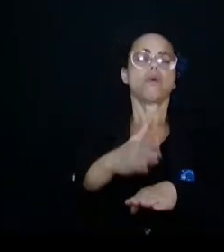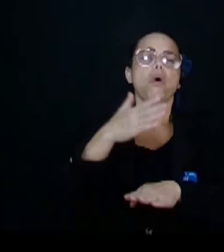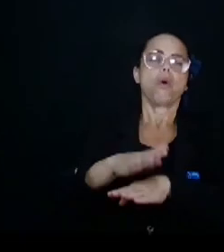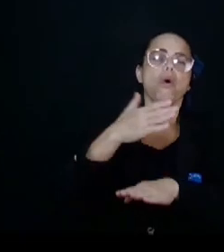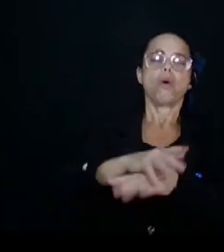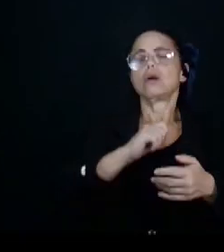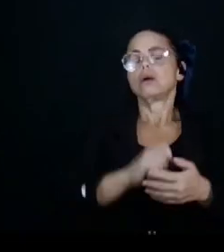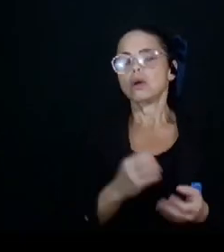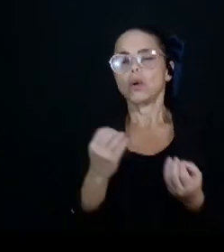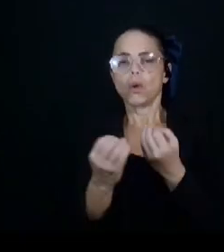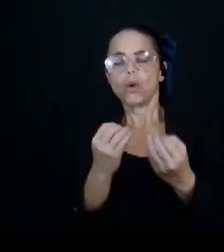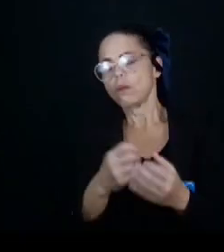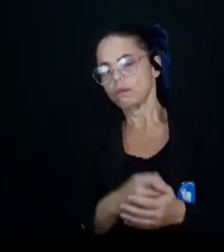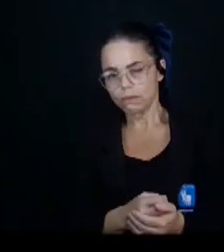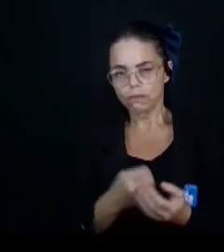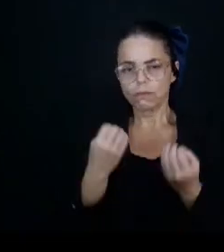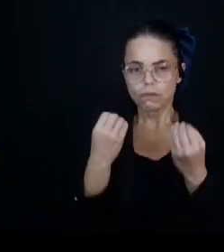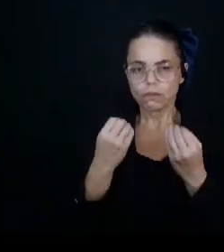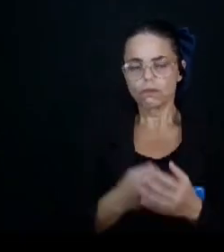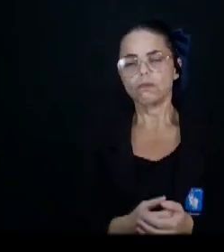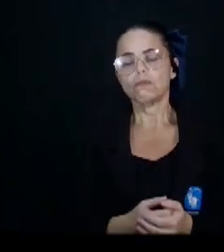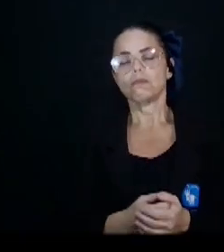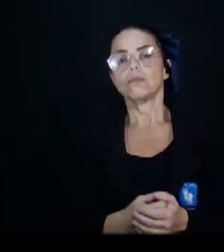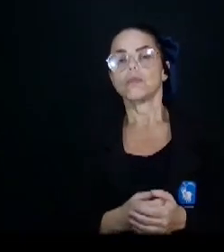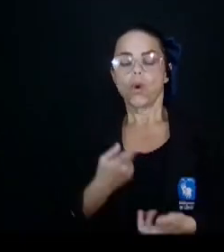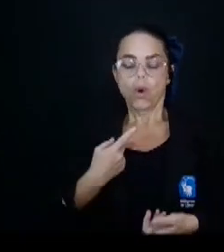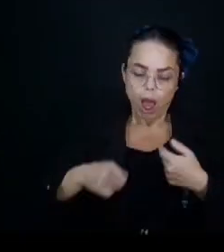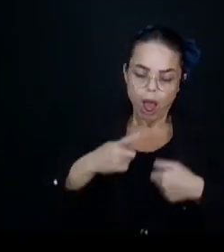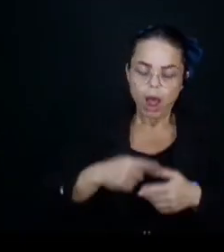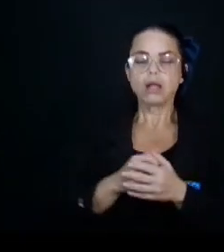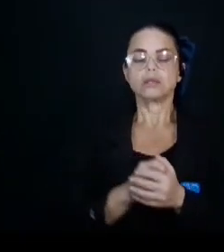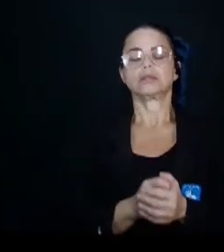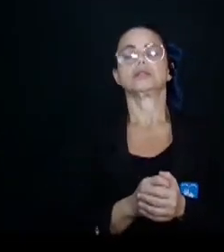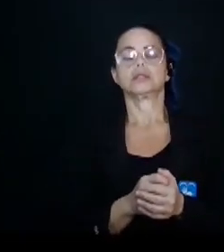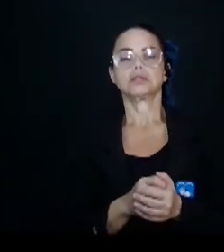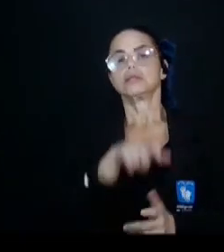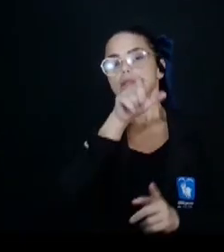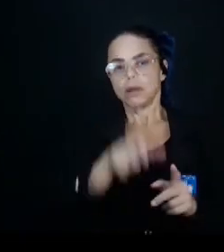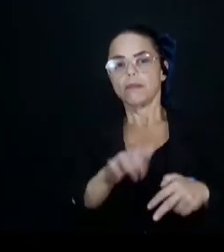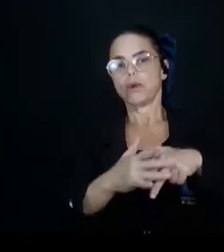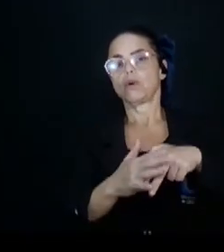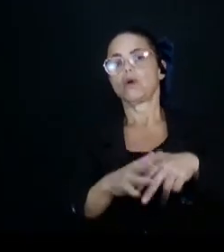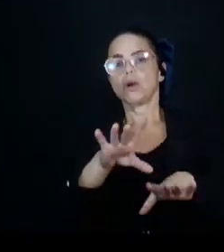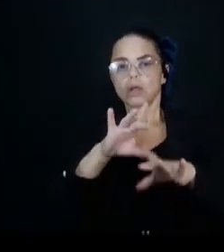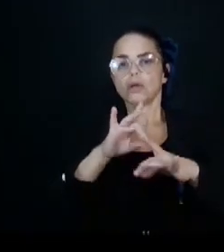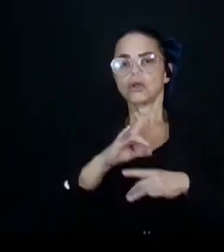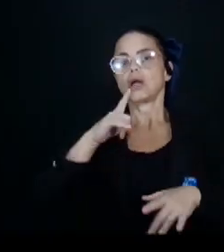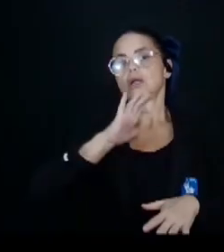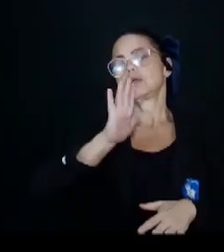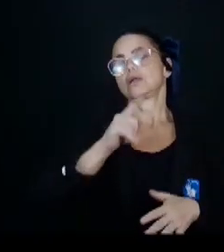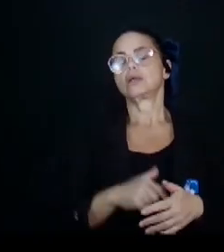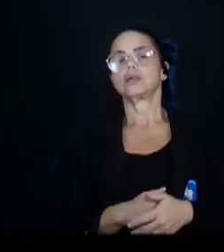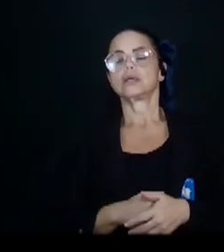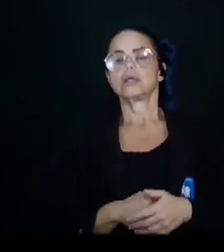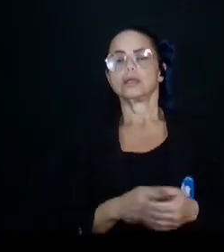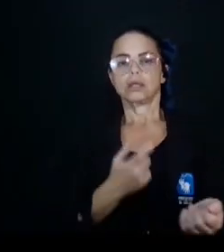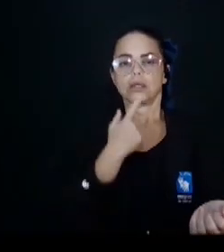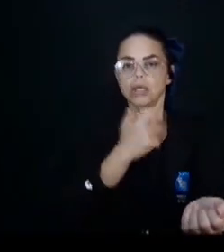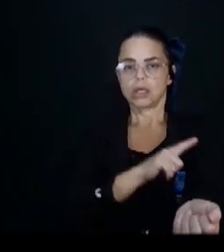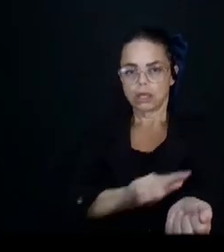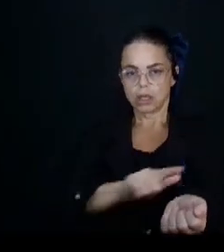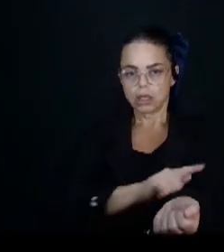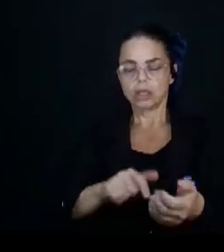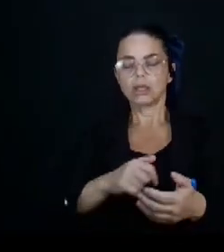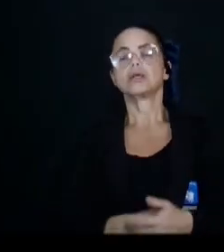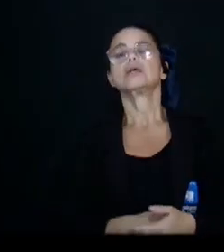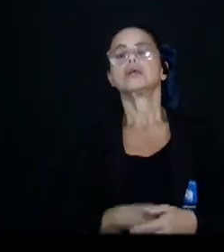como que age o organismo de um paciente já diagnosticado? Então, Cassiane, é porque, na verdade, essas alterações elas podem ser